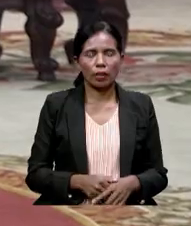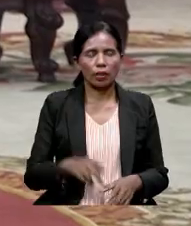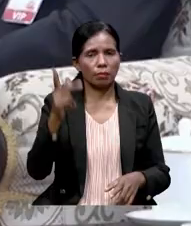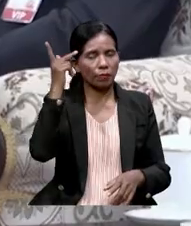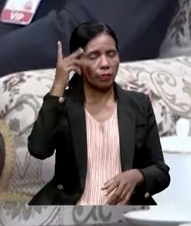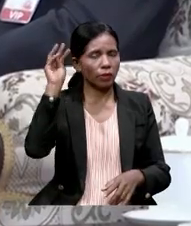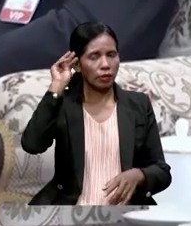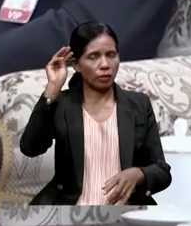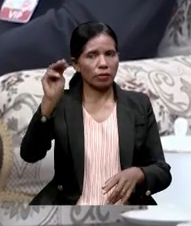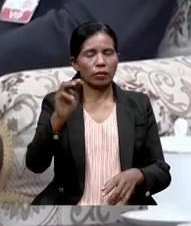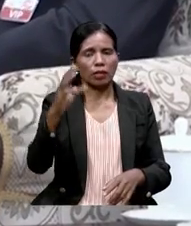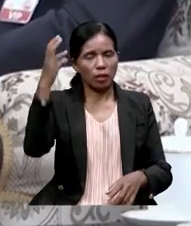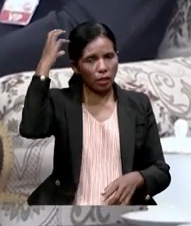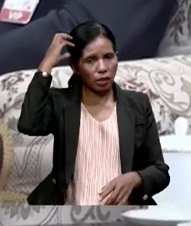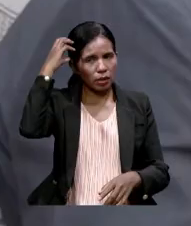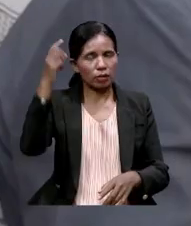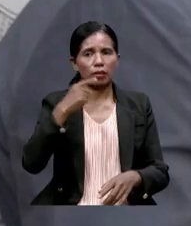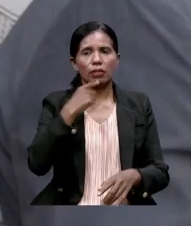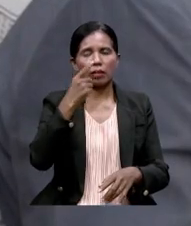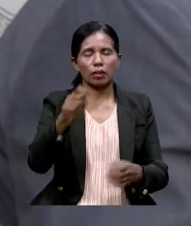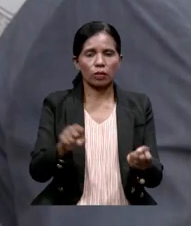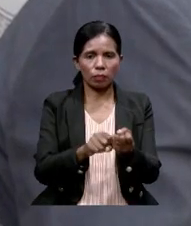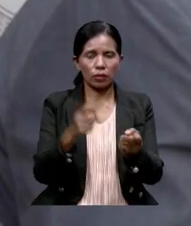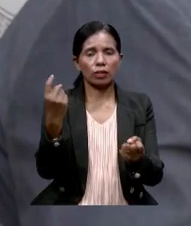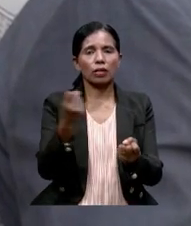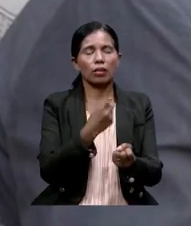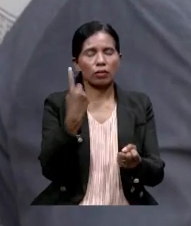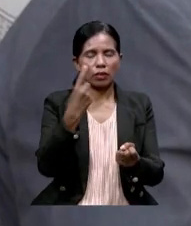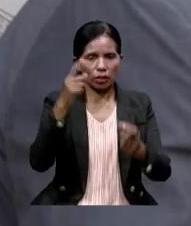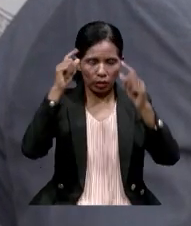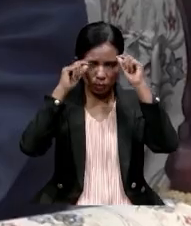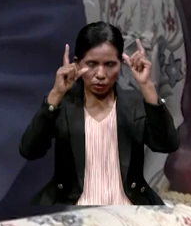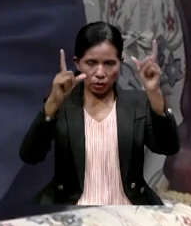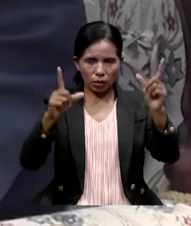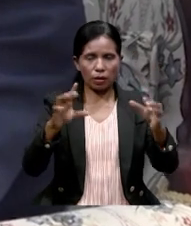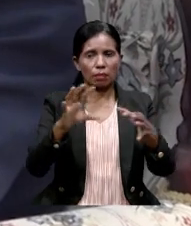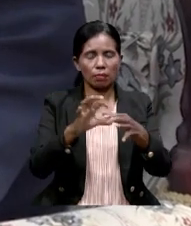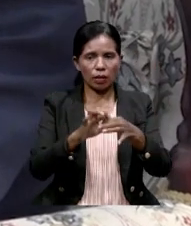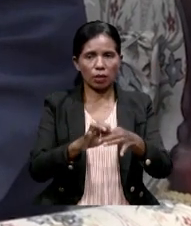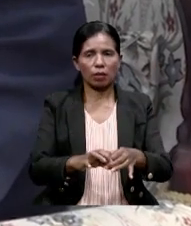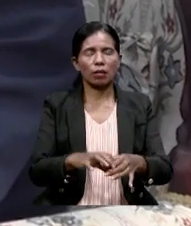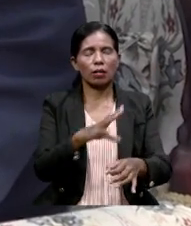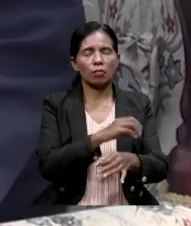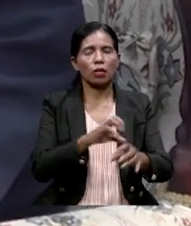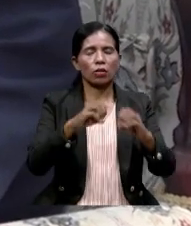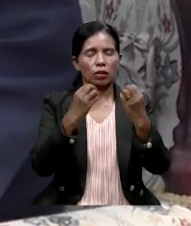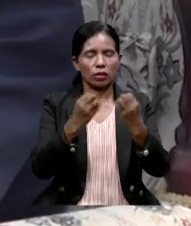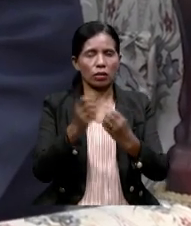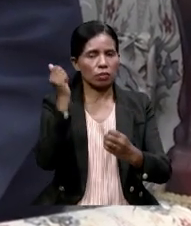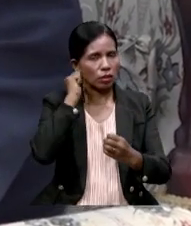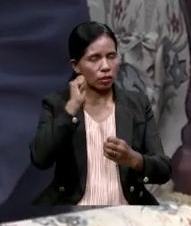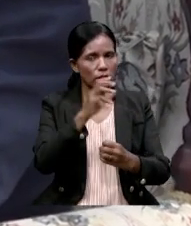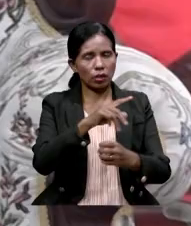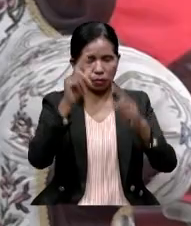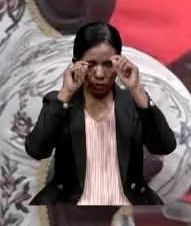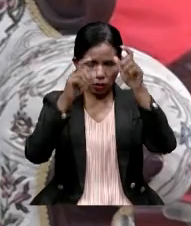Primeiro-ministro República Laos, Hateten, se apoia na Fatin Timor-Leste a tornar membro pleno da Organização Regional ASEAN. Também Timor-Leste halou